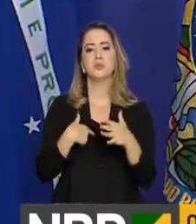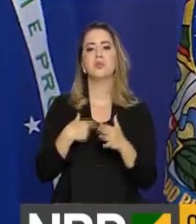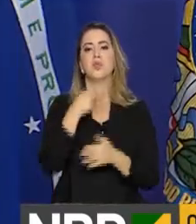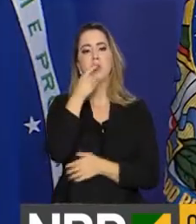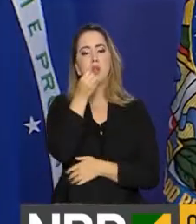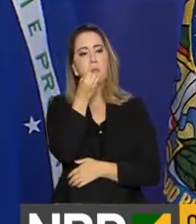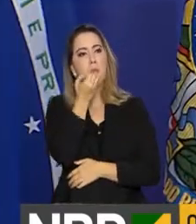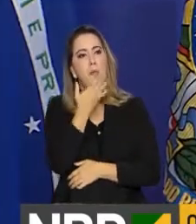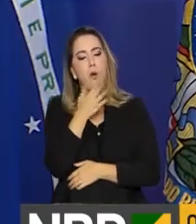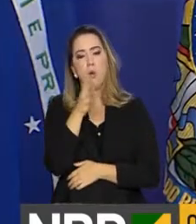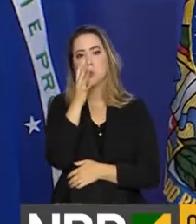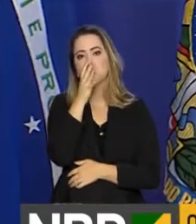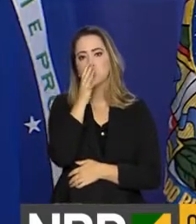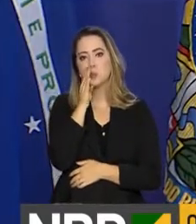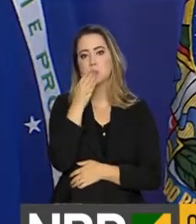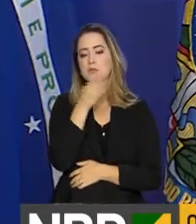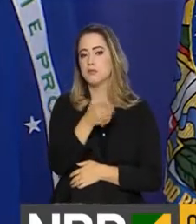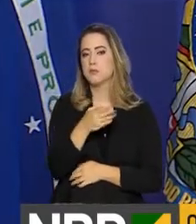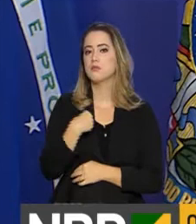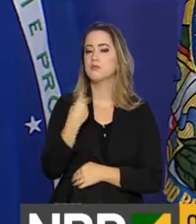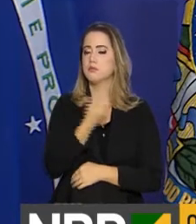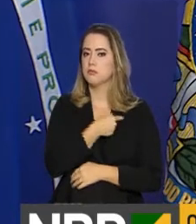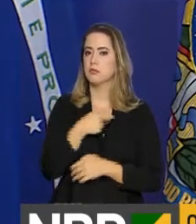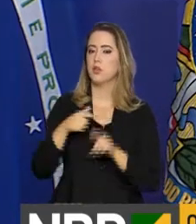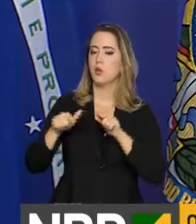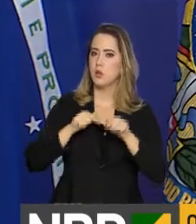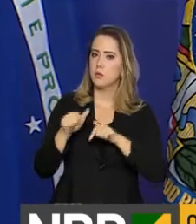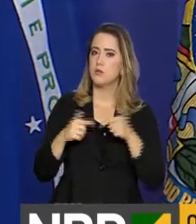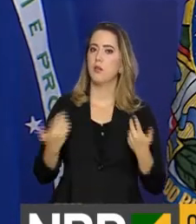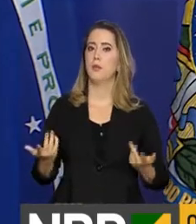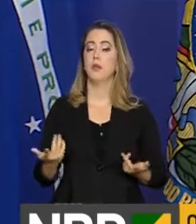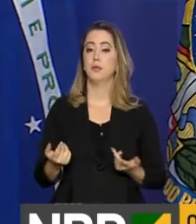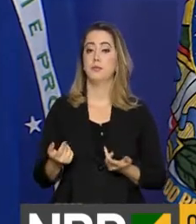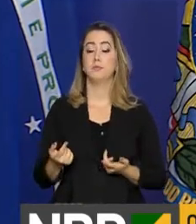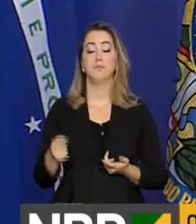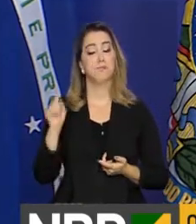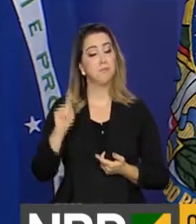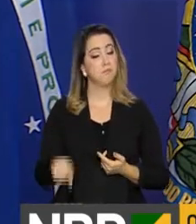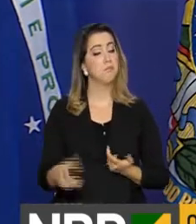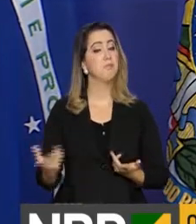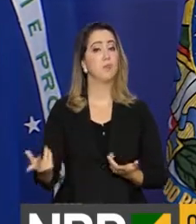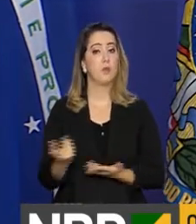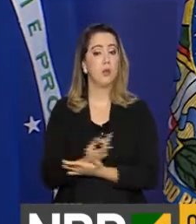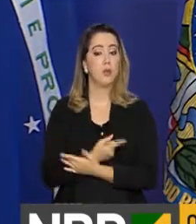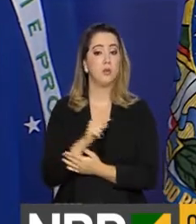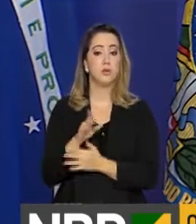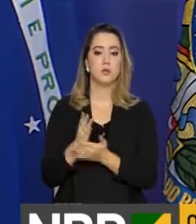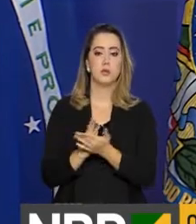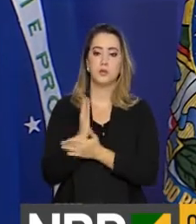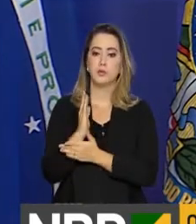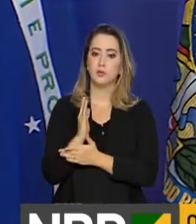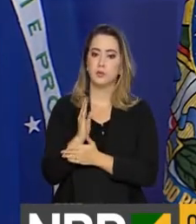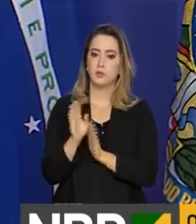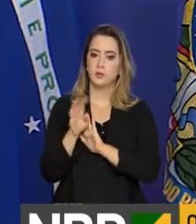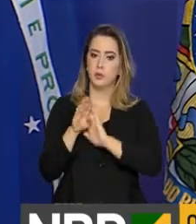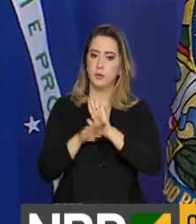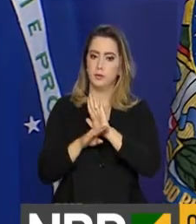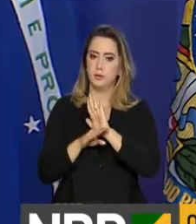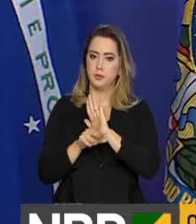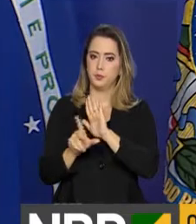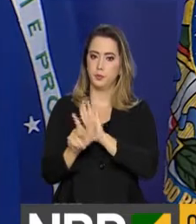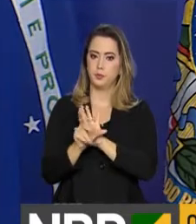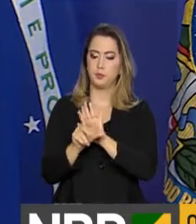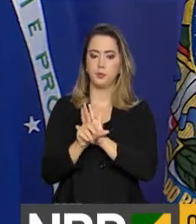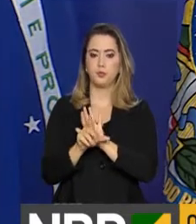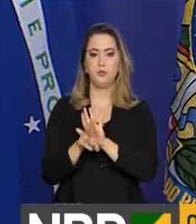o que foi feito pelo em doença e pelo nosso governo e não deu outra foi aprovada há o projeto de lei de conversão